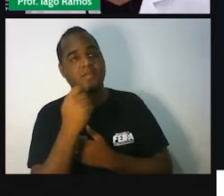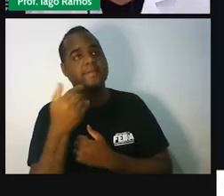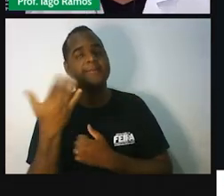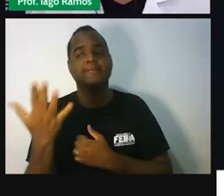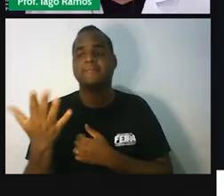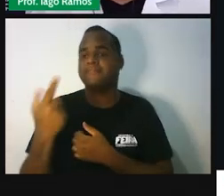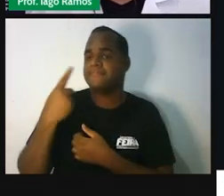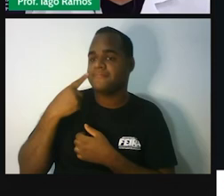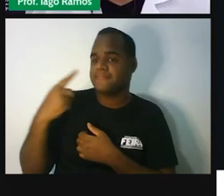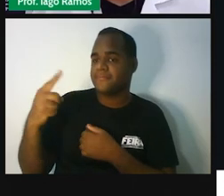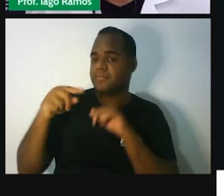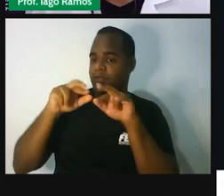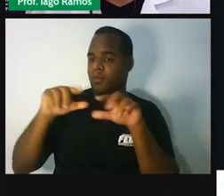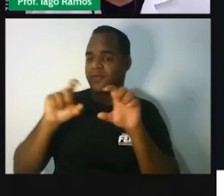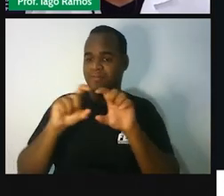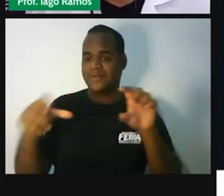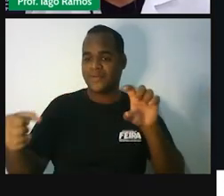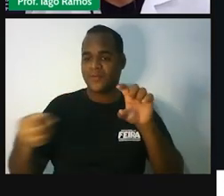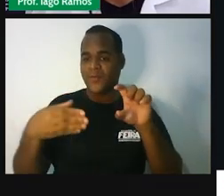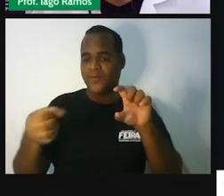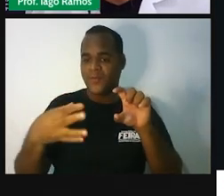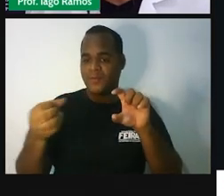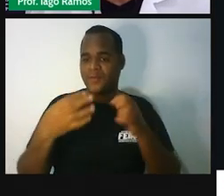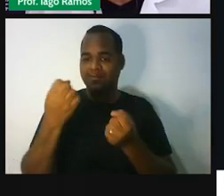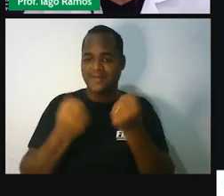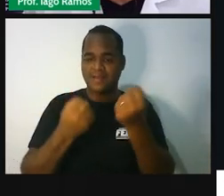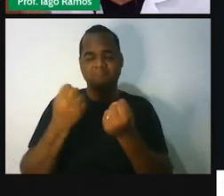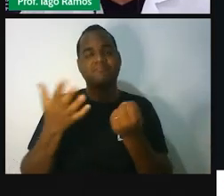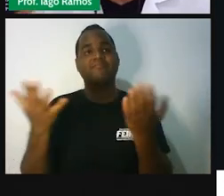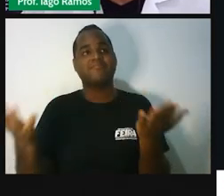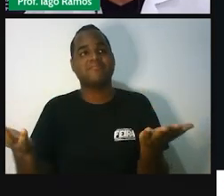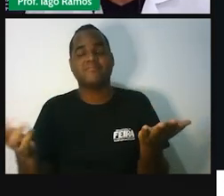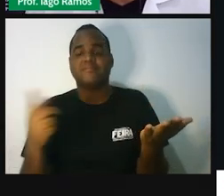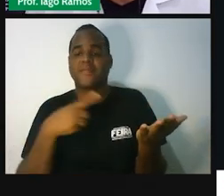a situação das novas placas de carro. Olha